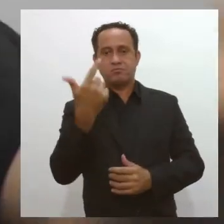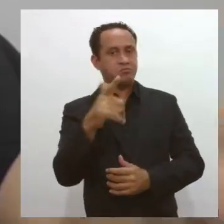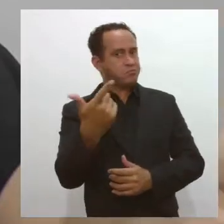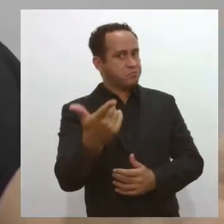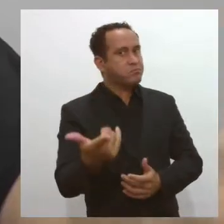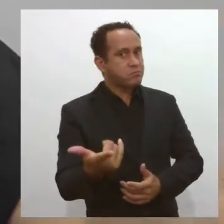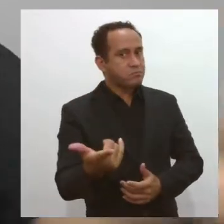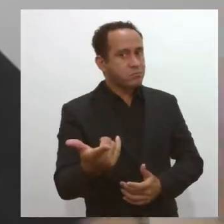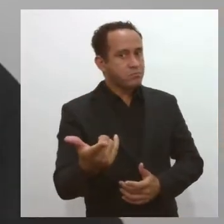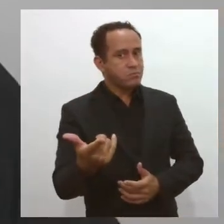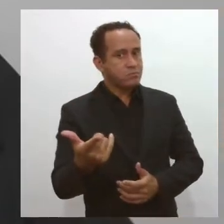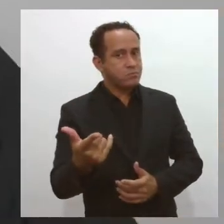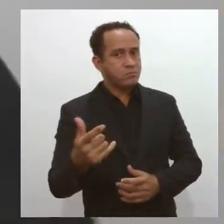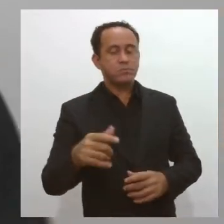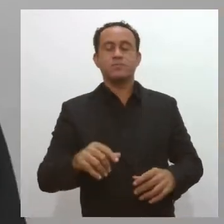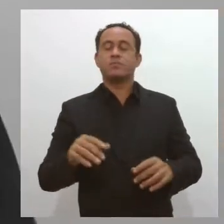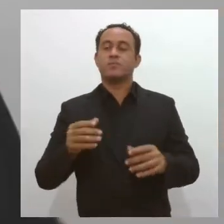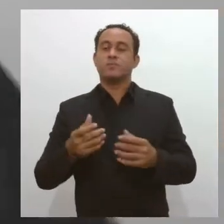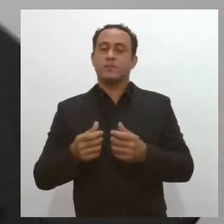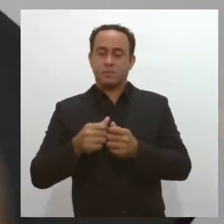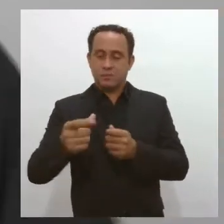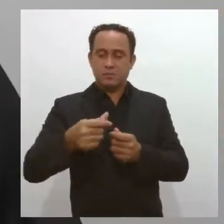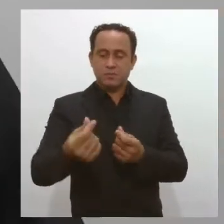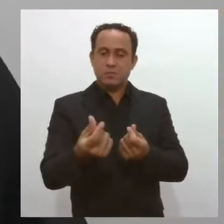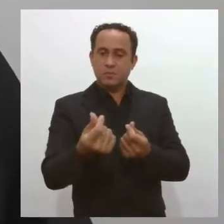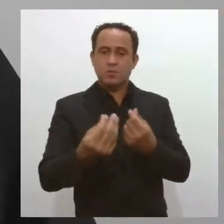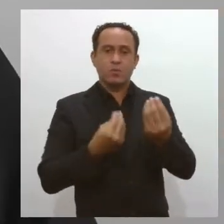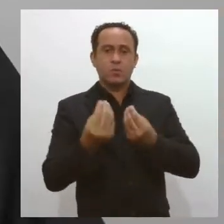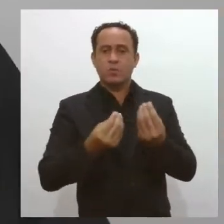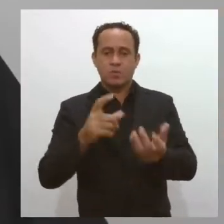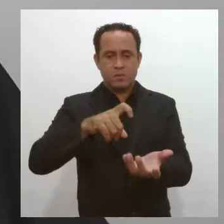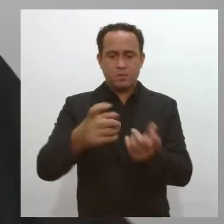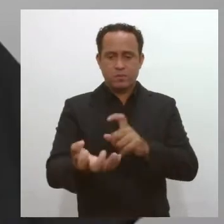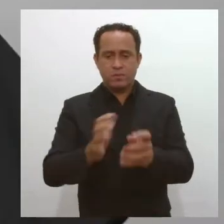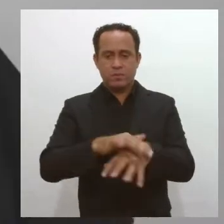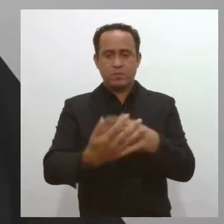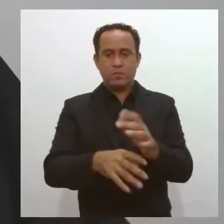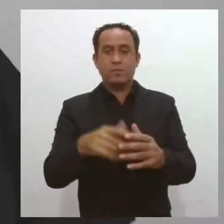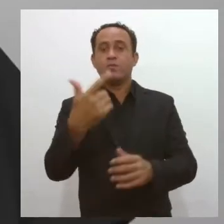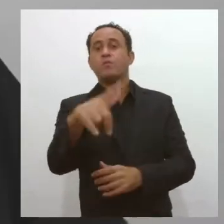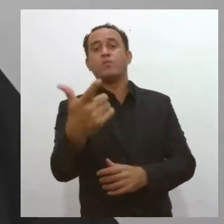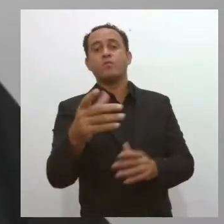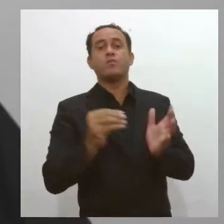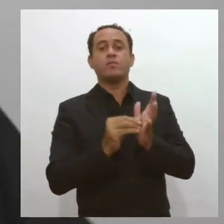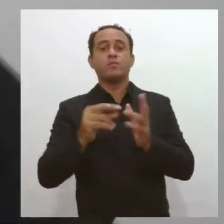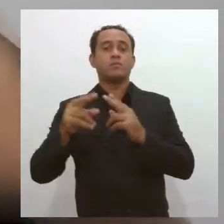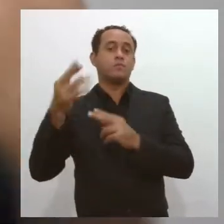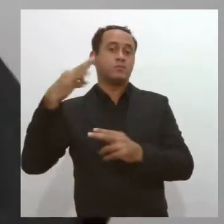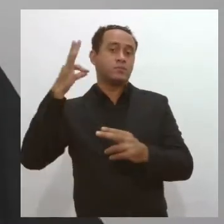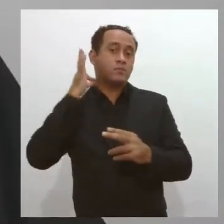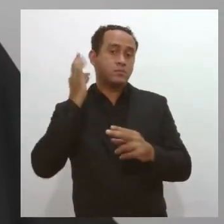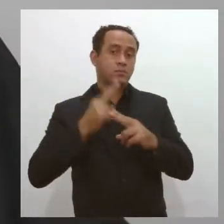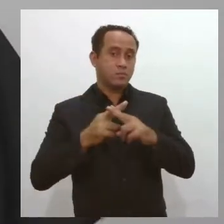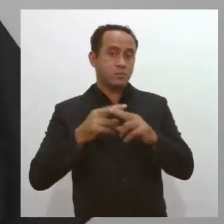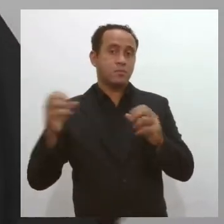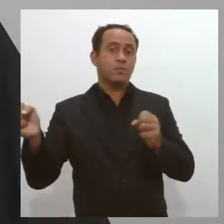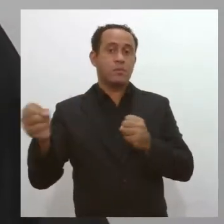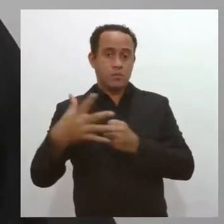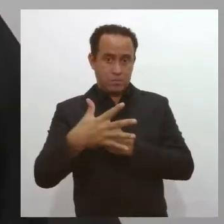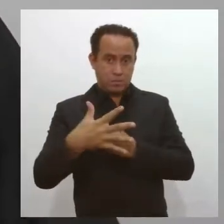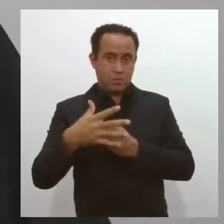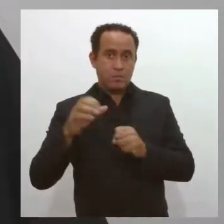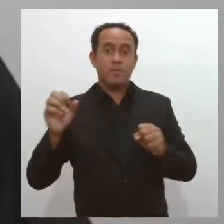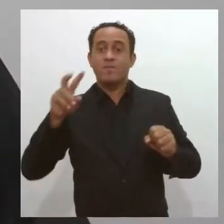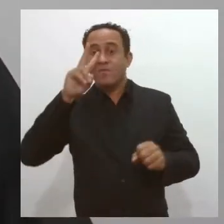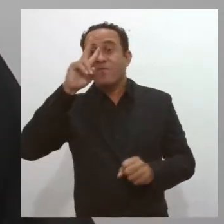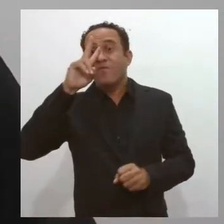vezes tem num guichê, mas principalmente quem atua nas mesas não tem essa proteção extra. E a gente está num período que a pandemia, nessa segunda onda, está muito